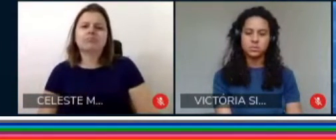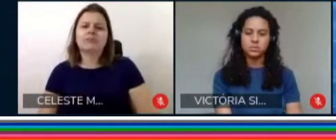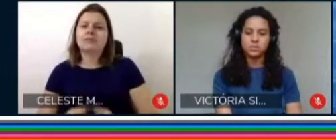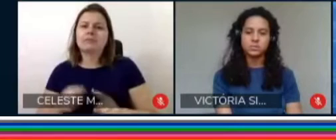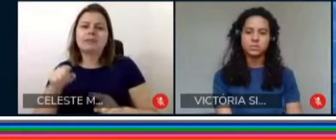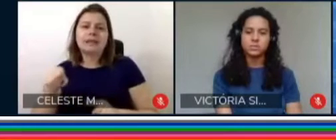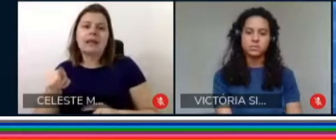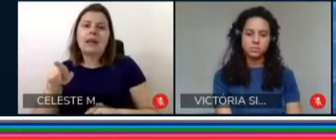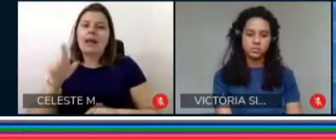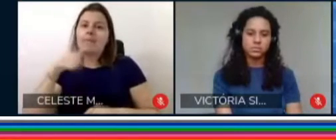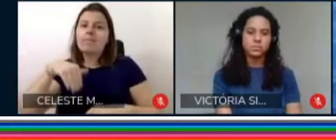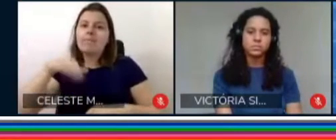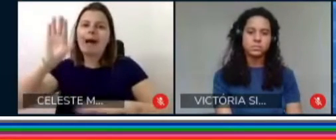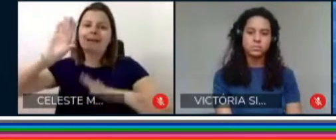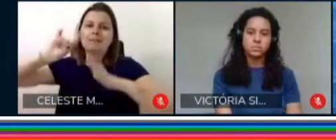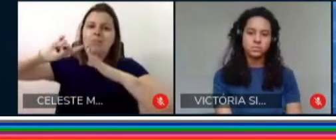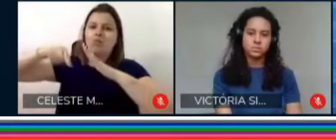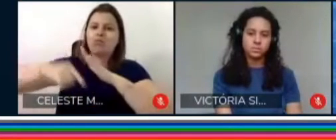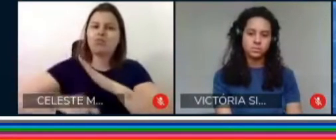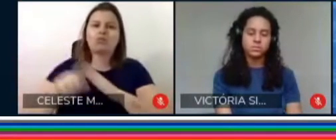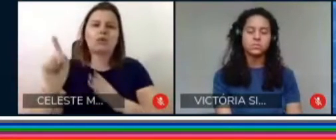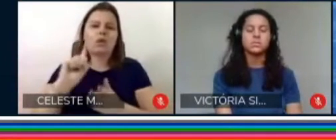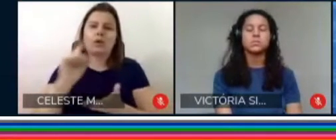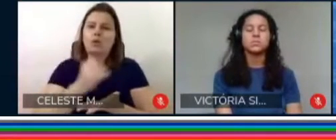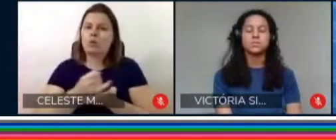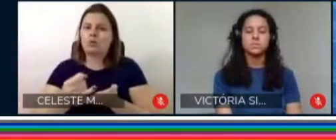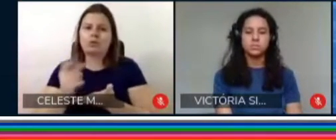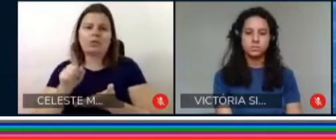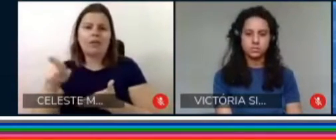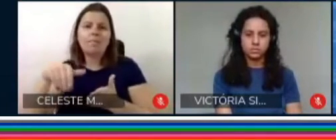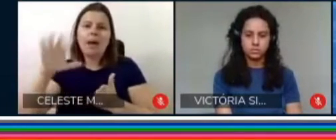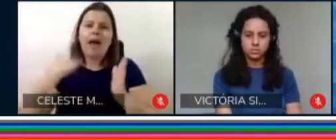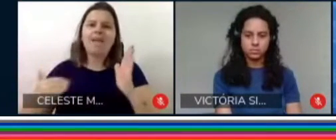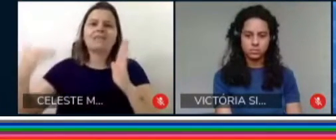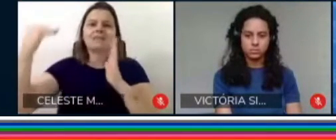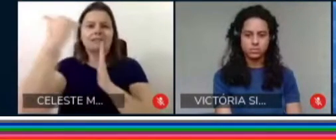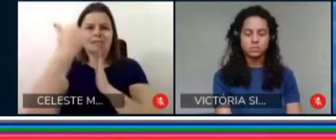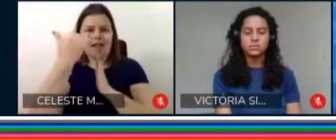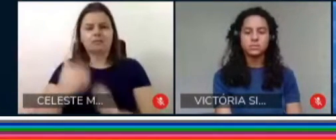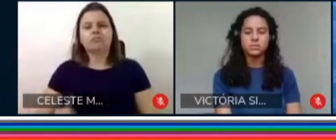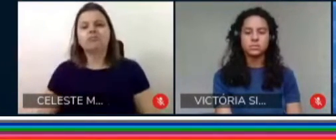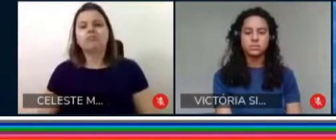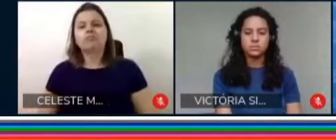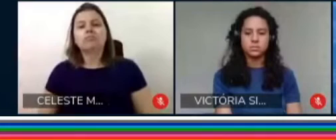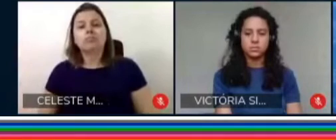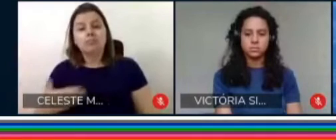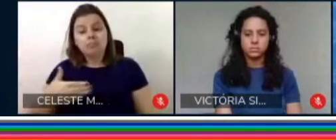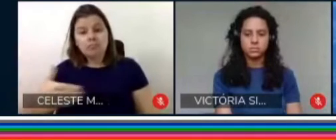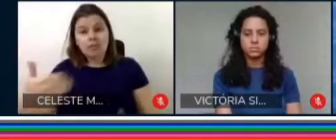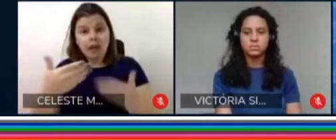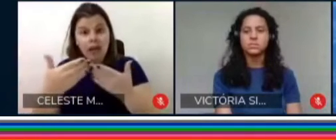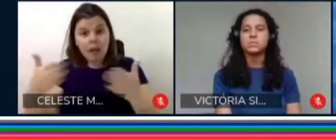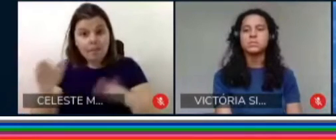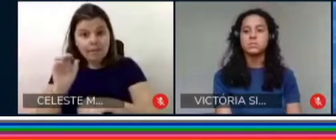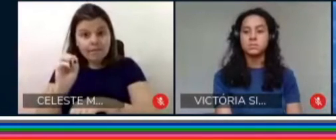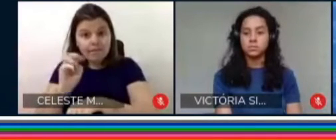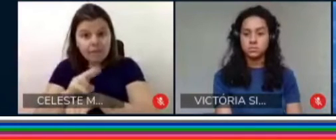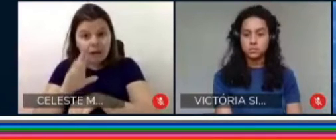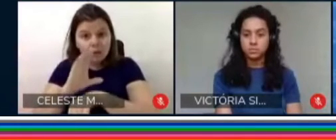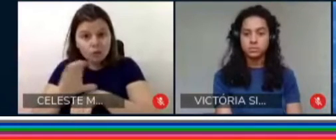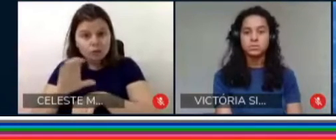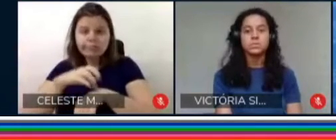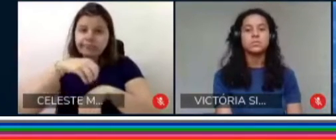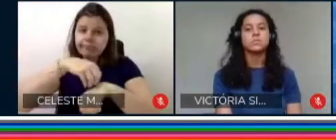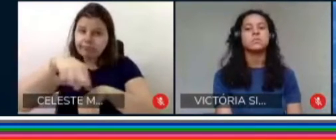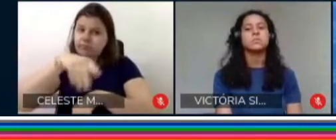introdução à pesquisa acadêmica, né? Já são um pouco mais avançados, né? Assim que abrirem as vagas, a gente recomenda que vocês participem